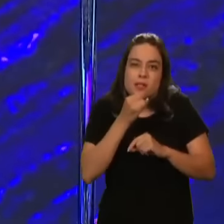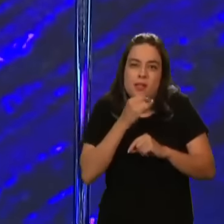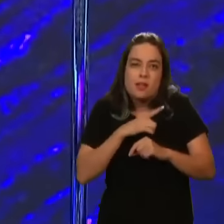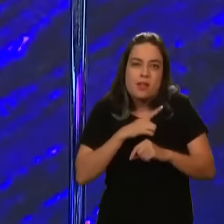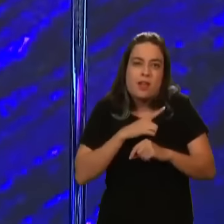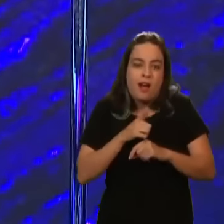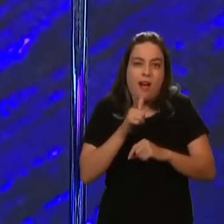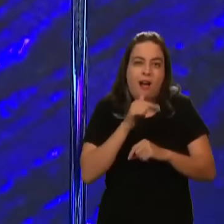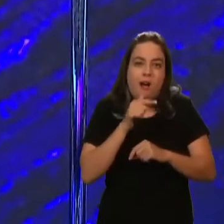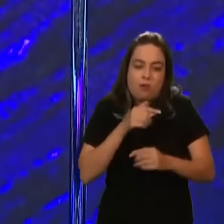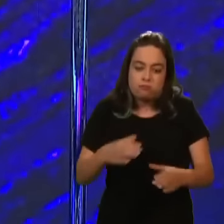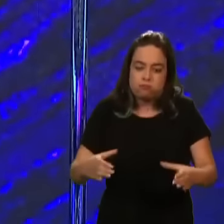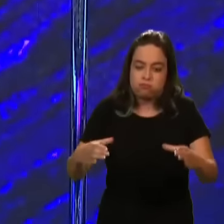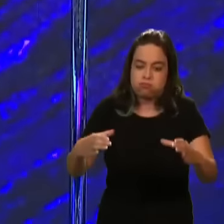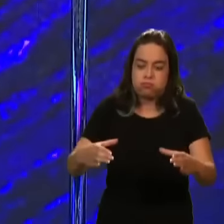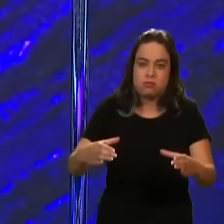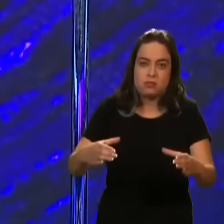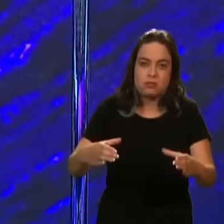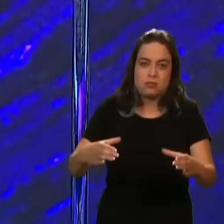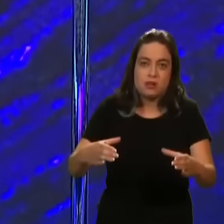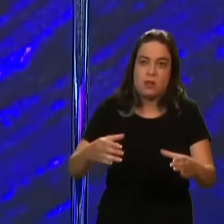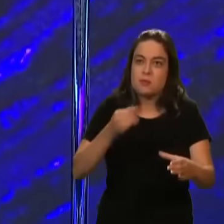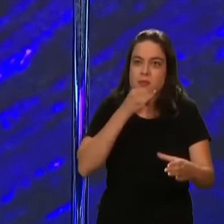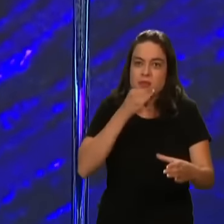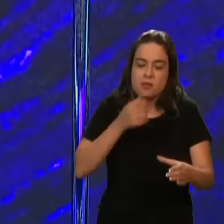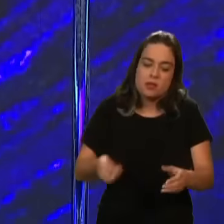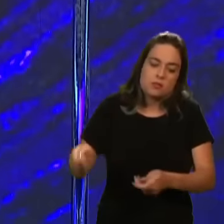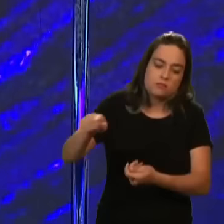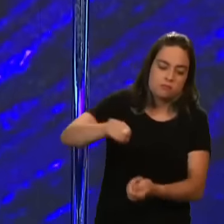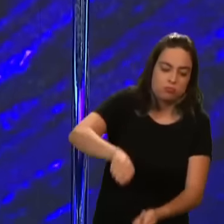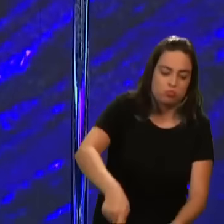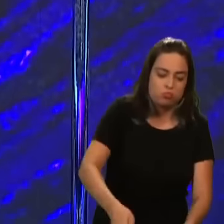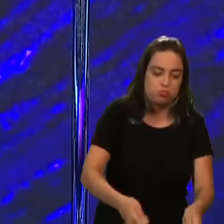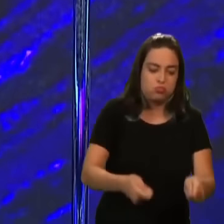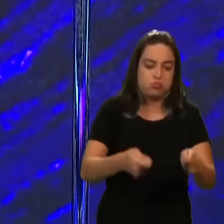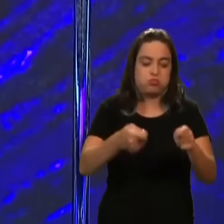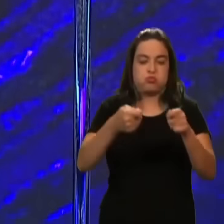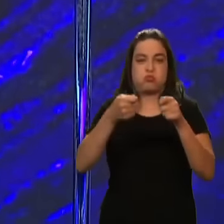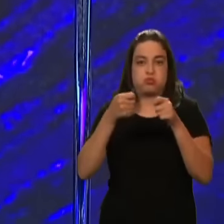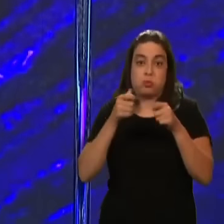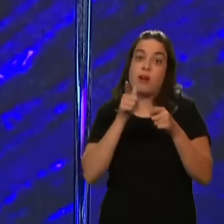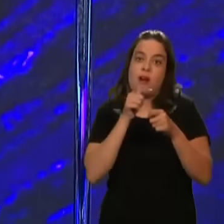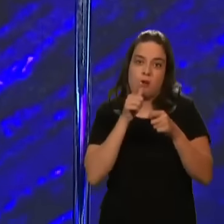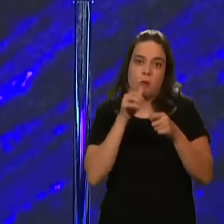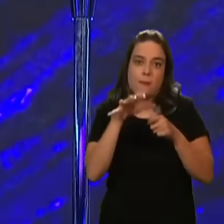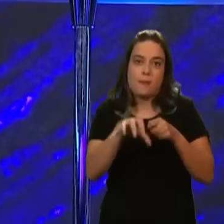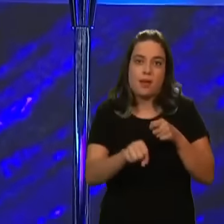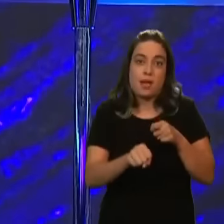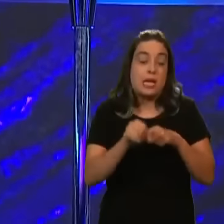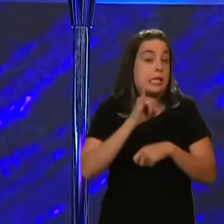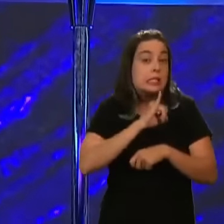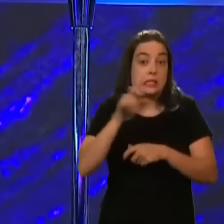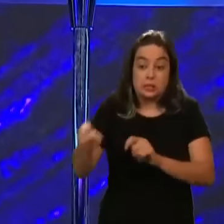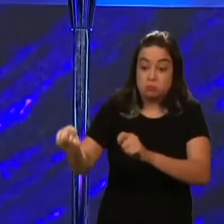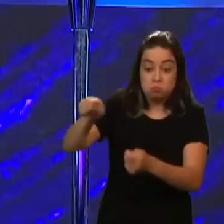poço. O que mata a sua sede não é o balde, mas sem o balde, você morre de sede na beira do